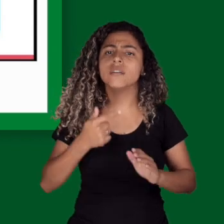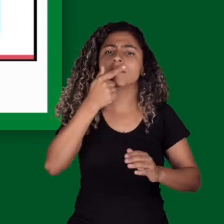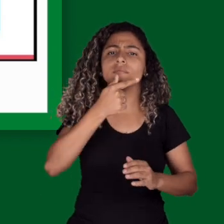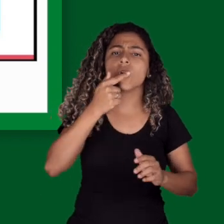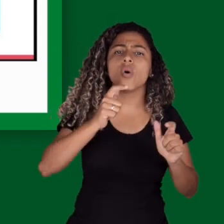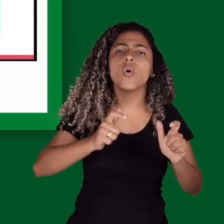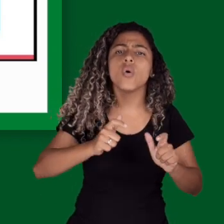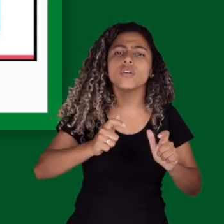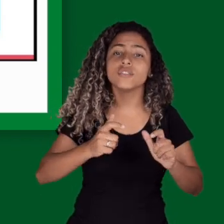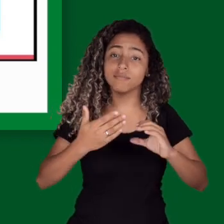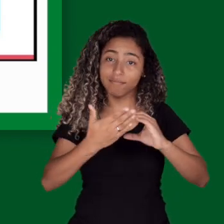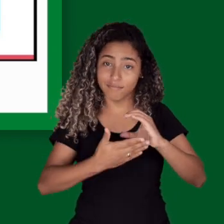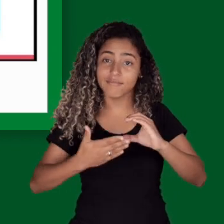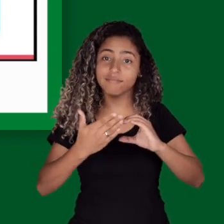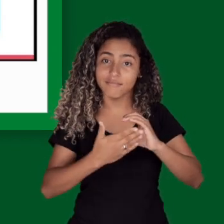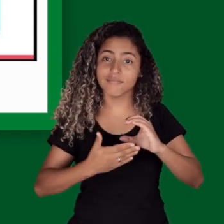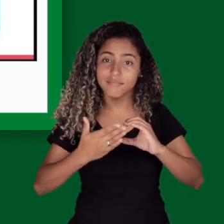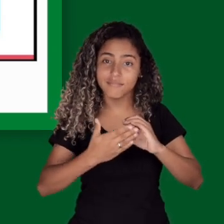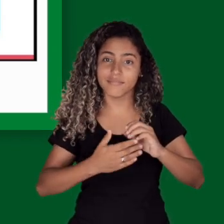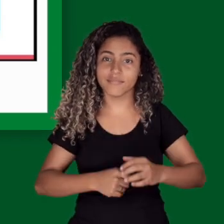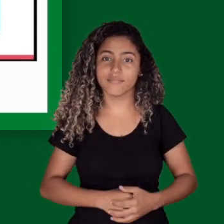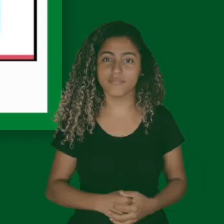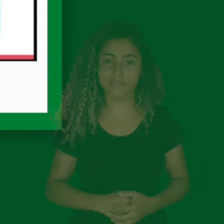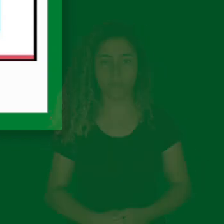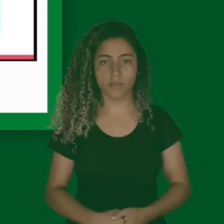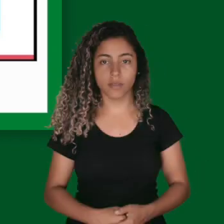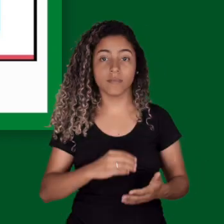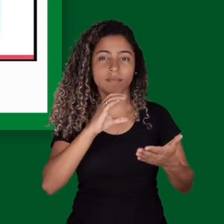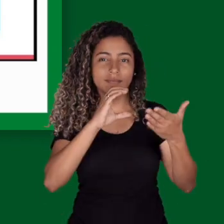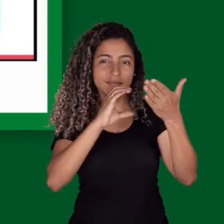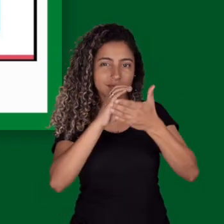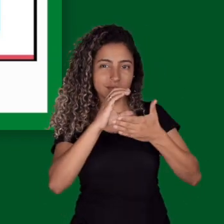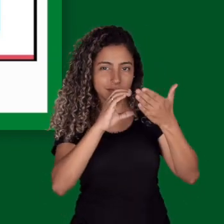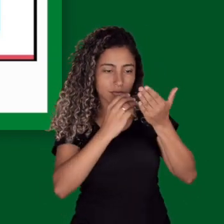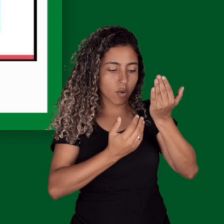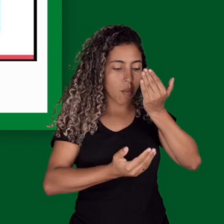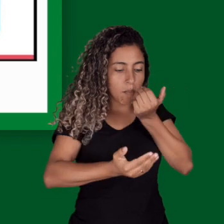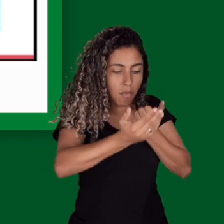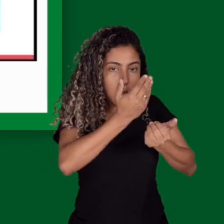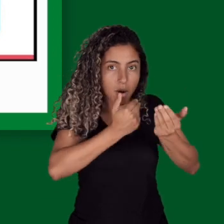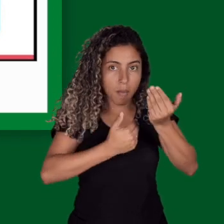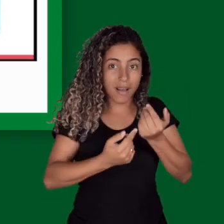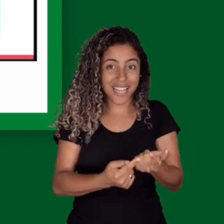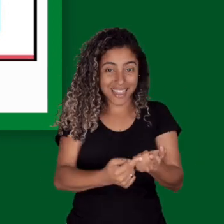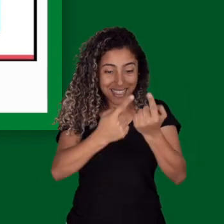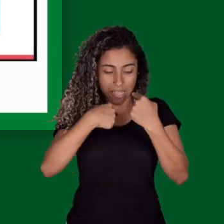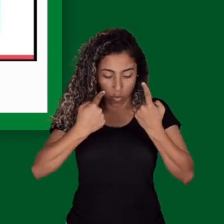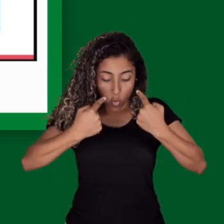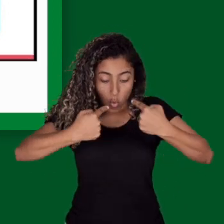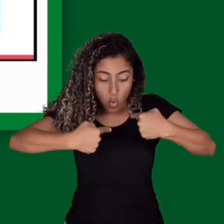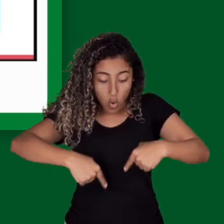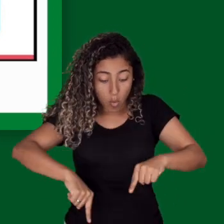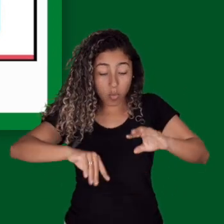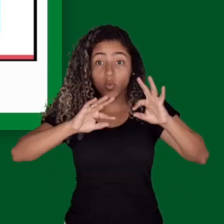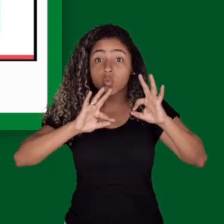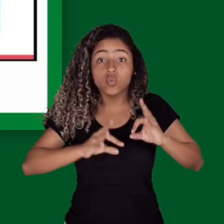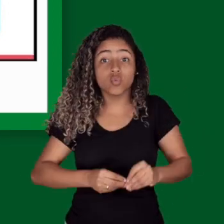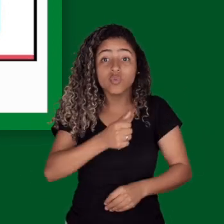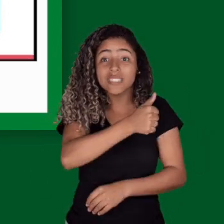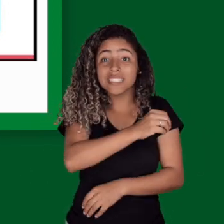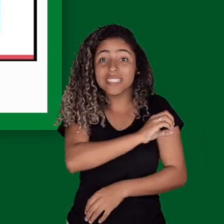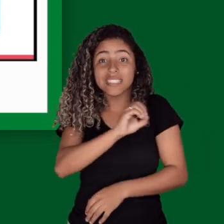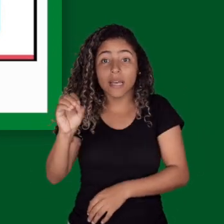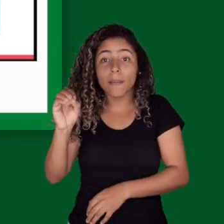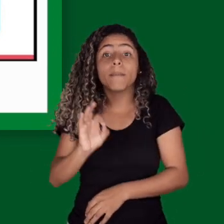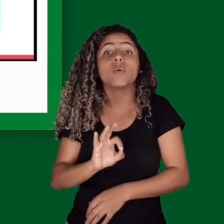Todo carboidrato que a gente consome, né, 100% do carboidrato que a gente come, ele se transforma em glicose.